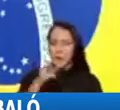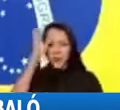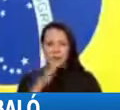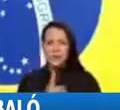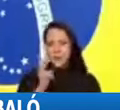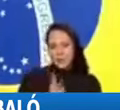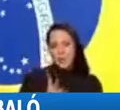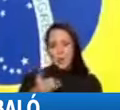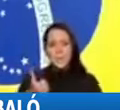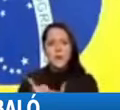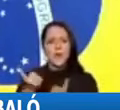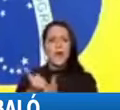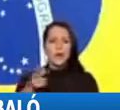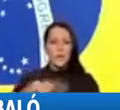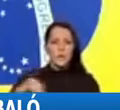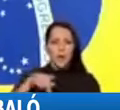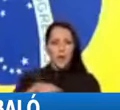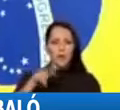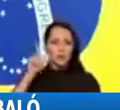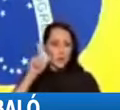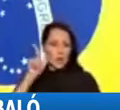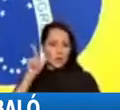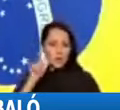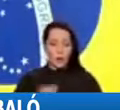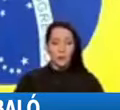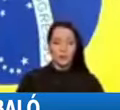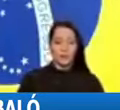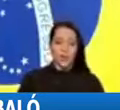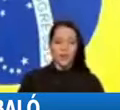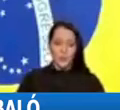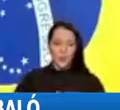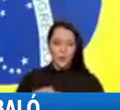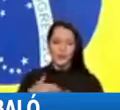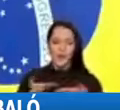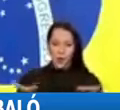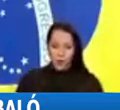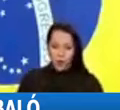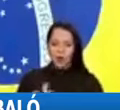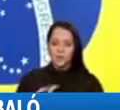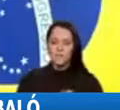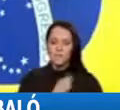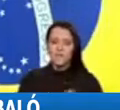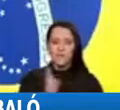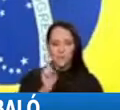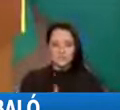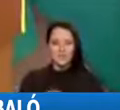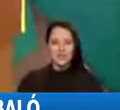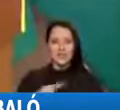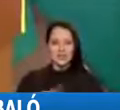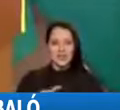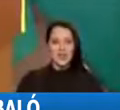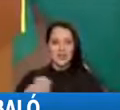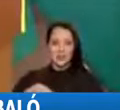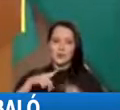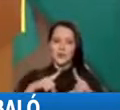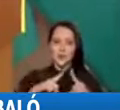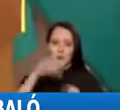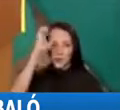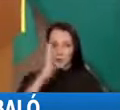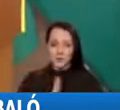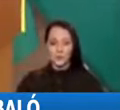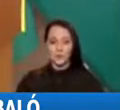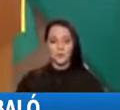e a poeira da guiné-bissau e por isso que me encontro hoje aqui nessa cidade de Brasília